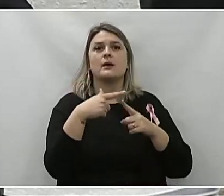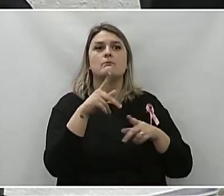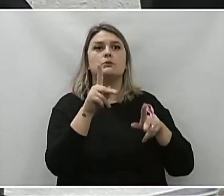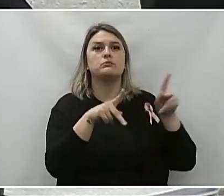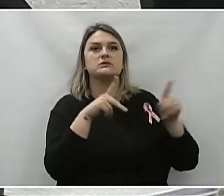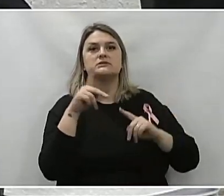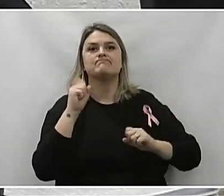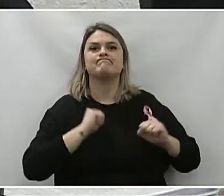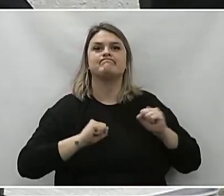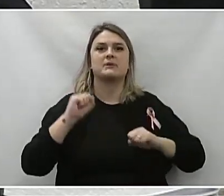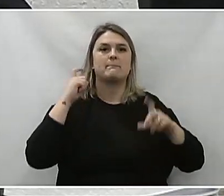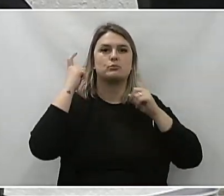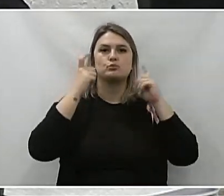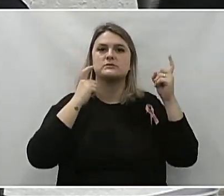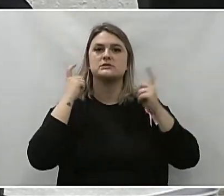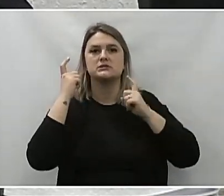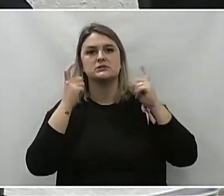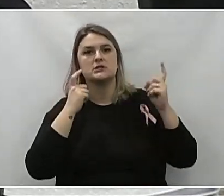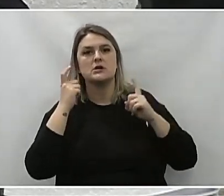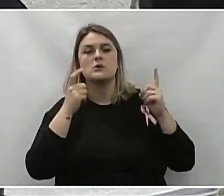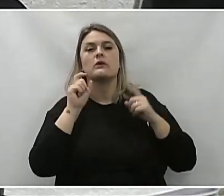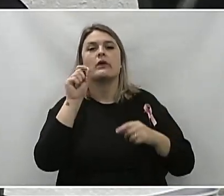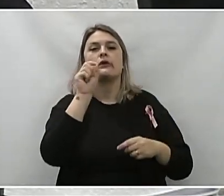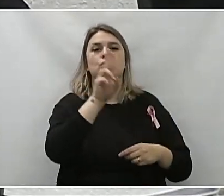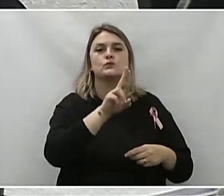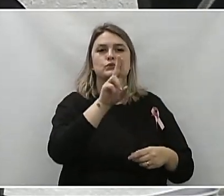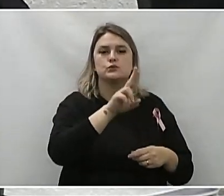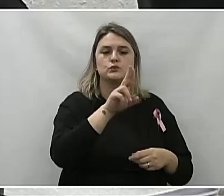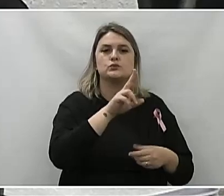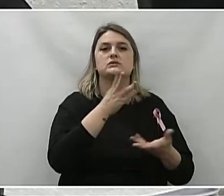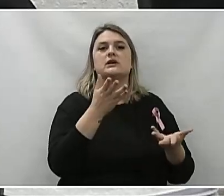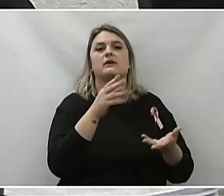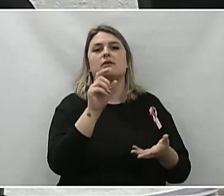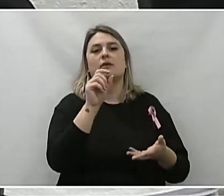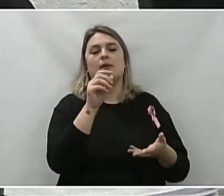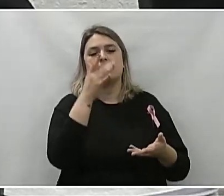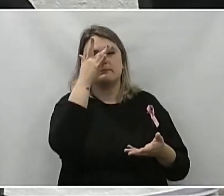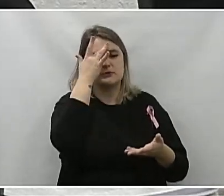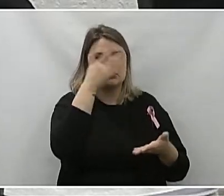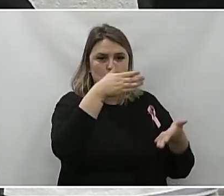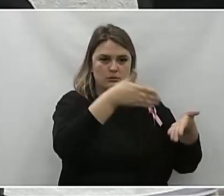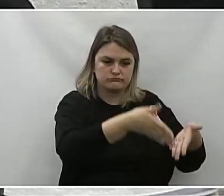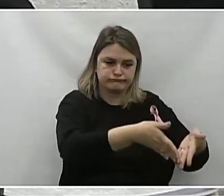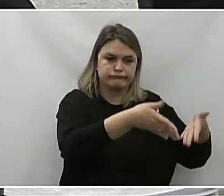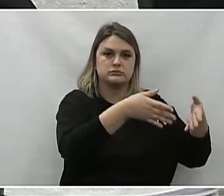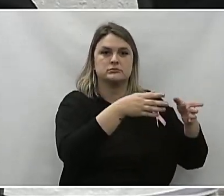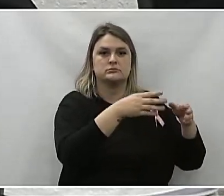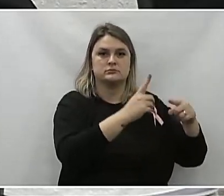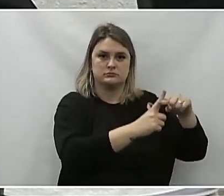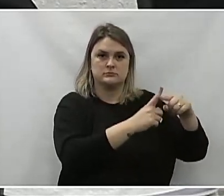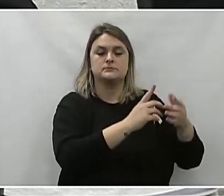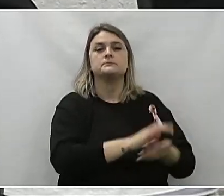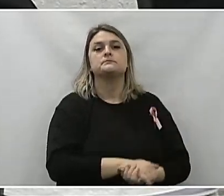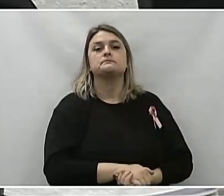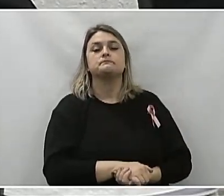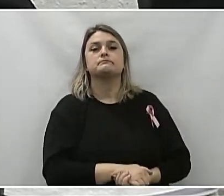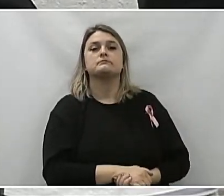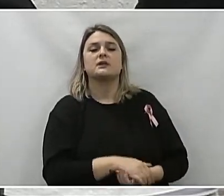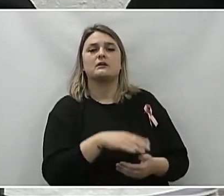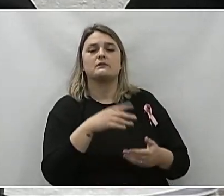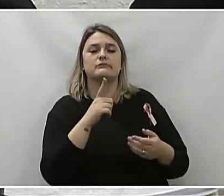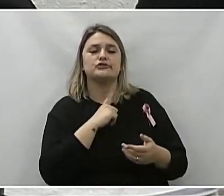da população as pessoas que usam aquele espaço que tem lá seu os seus entes queridos enterrados é